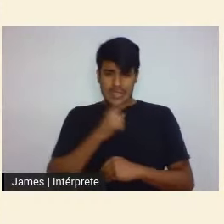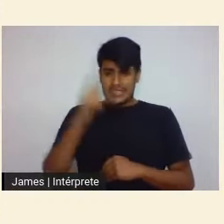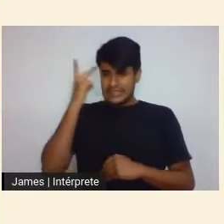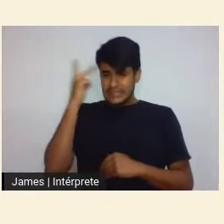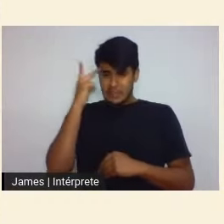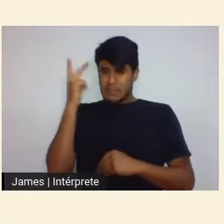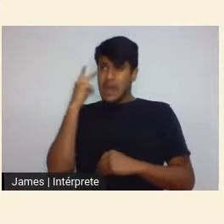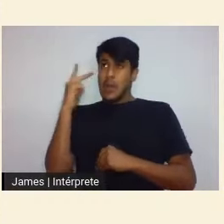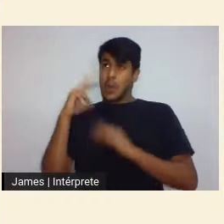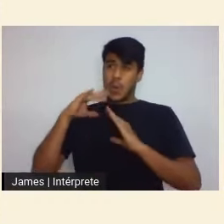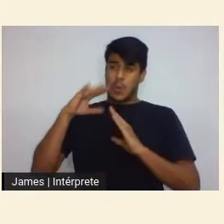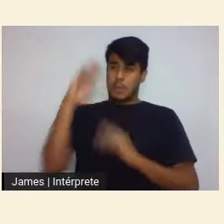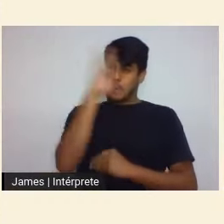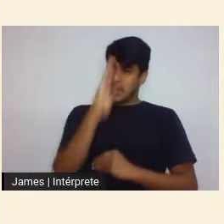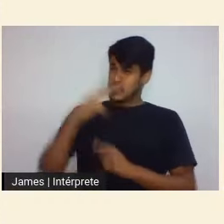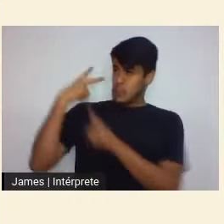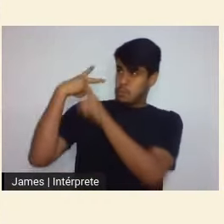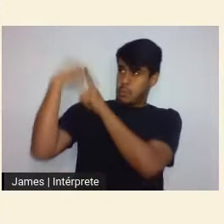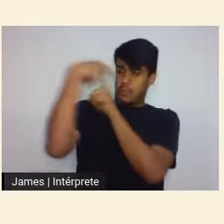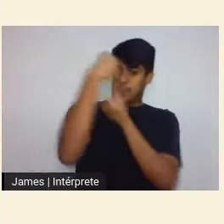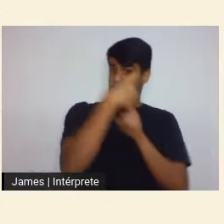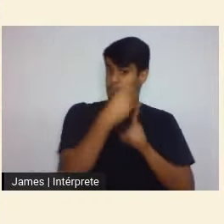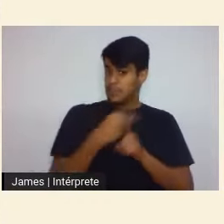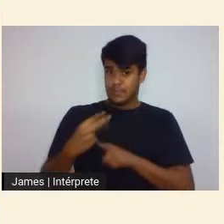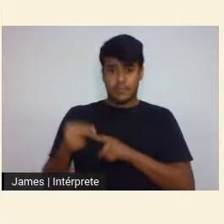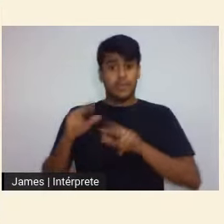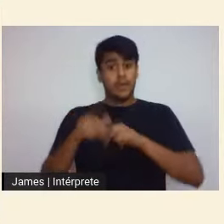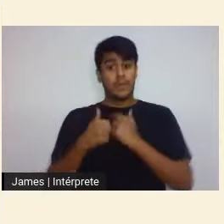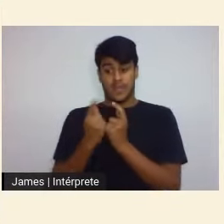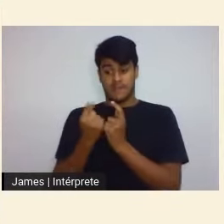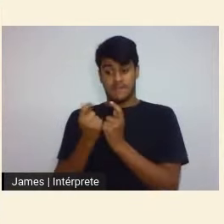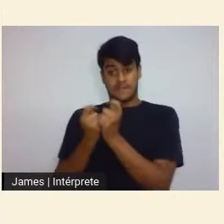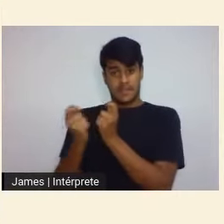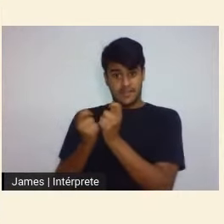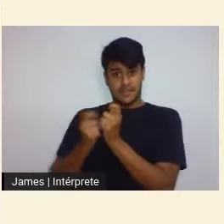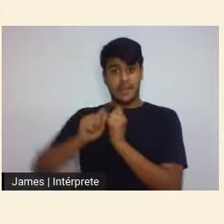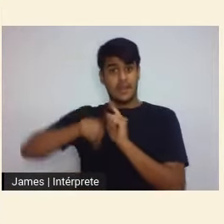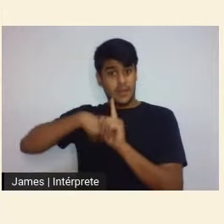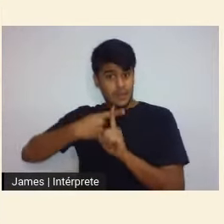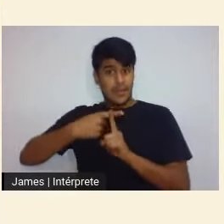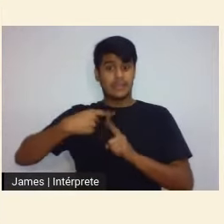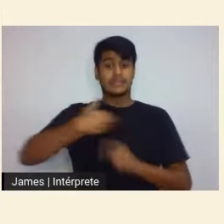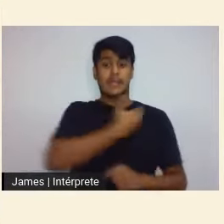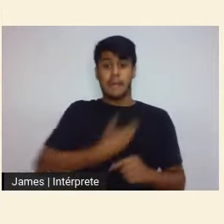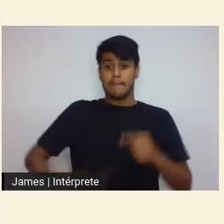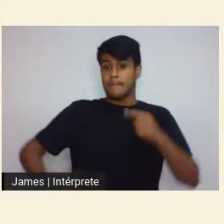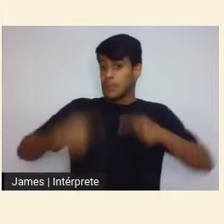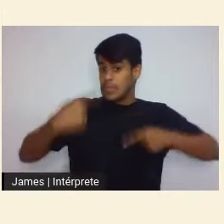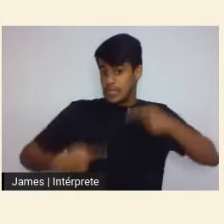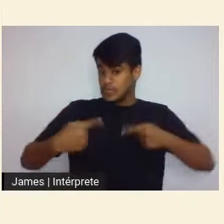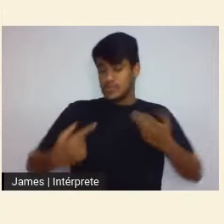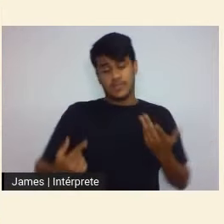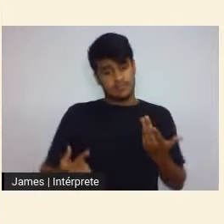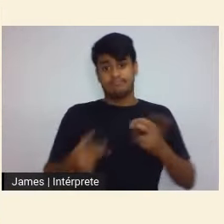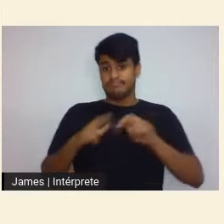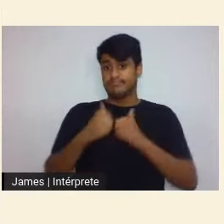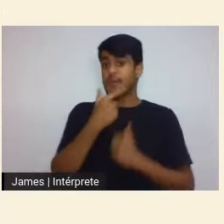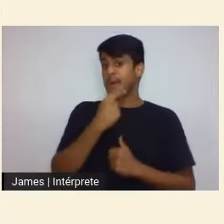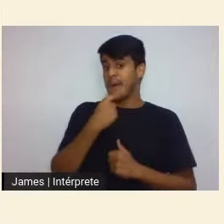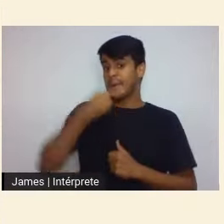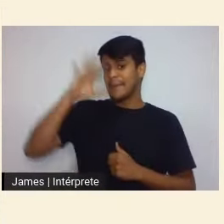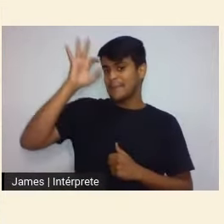é, consolidada no plano econômico e no plano político. Então, Mário de Andrade é um agente da